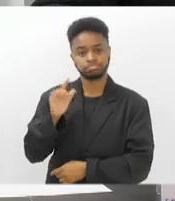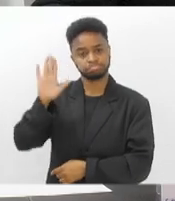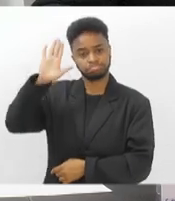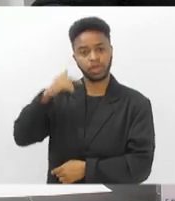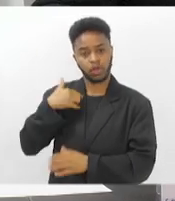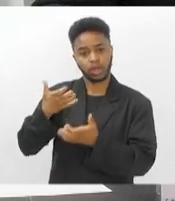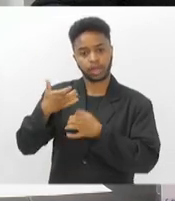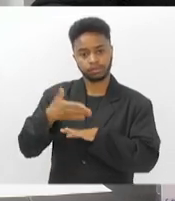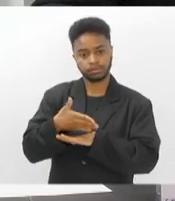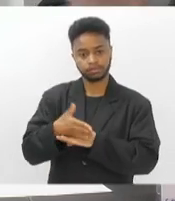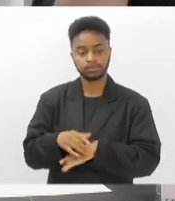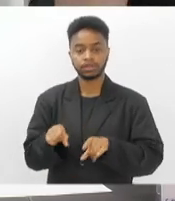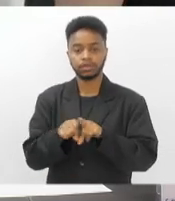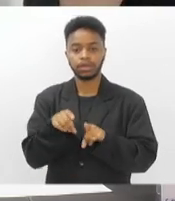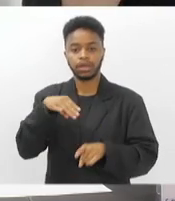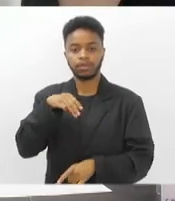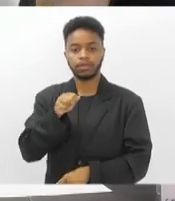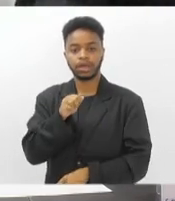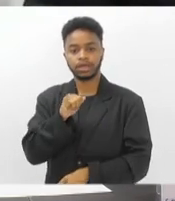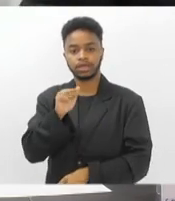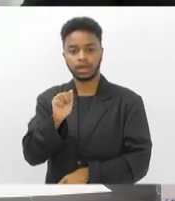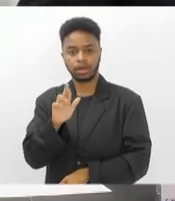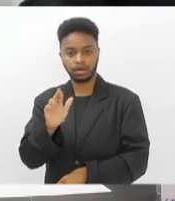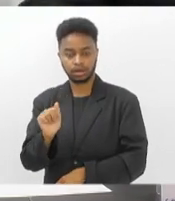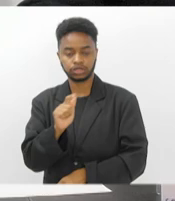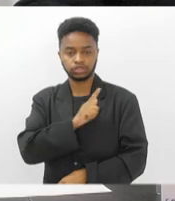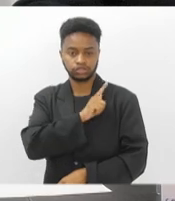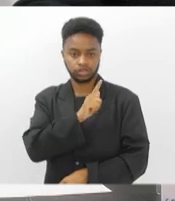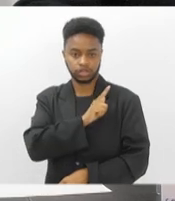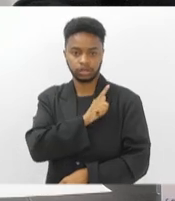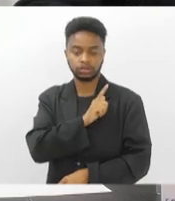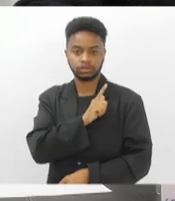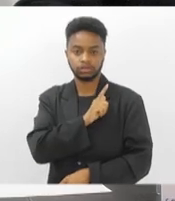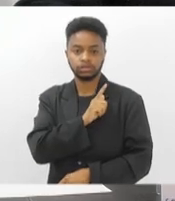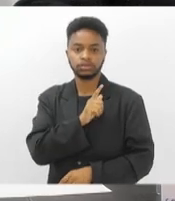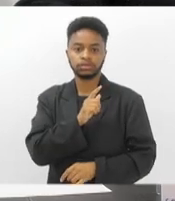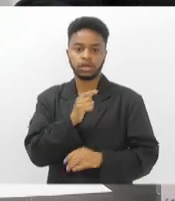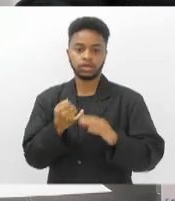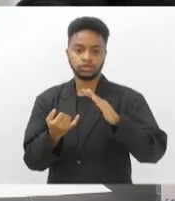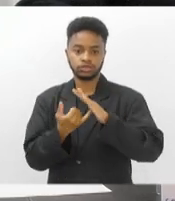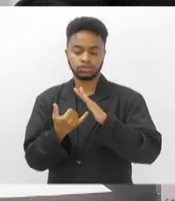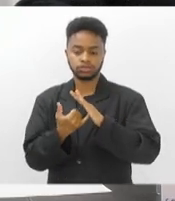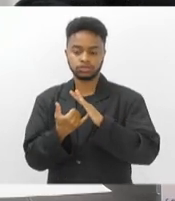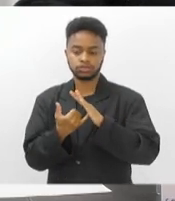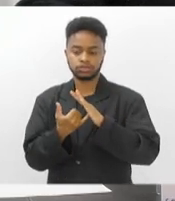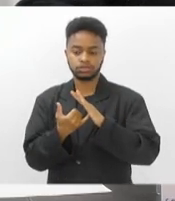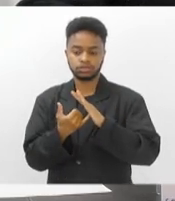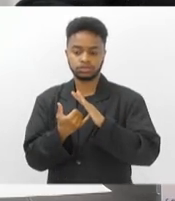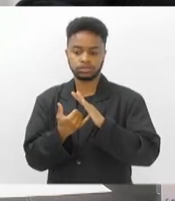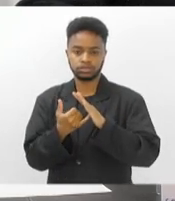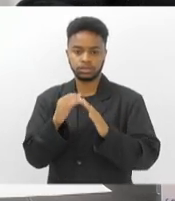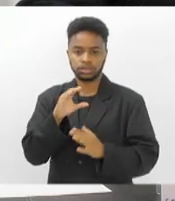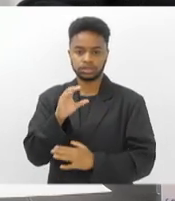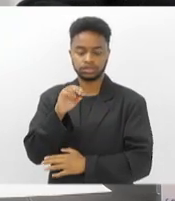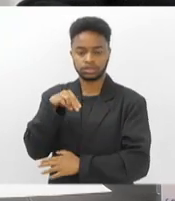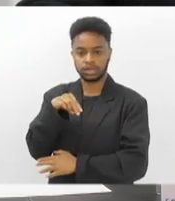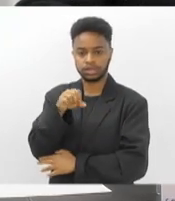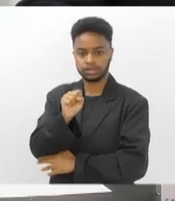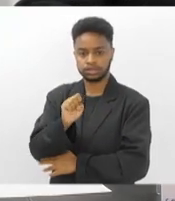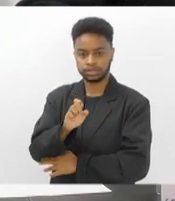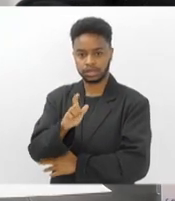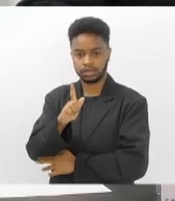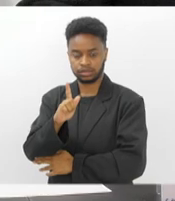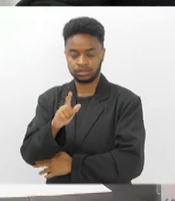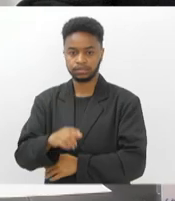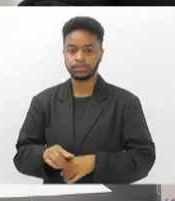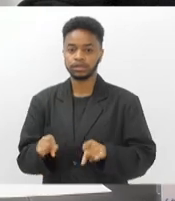conosco a Mayara Gama gerente de relações institucionais da CN seg também está aqui conosco obrigado pela presença ah